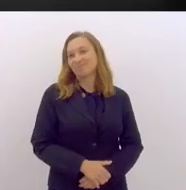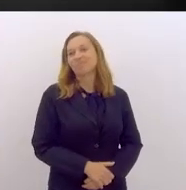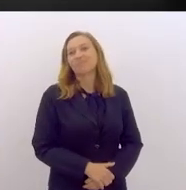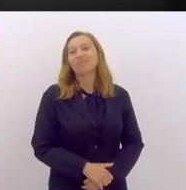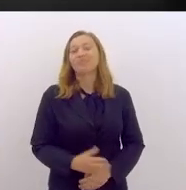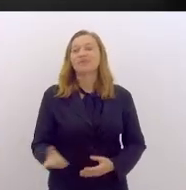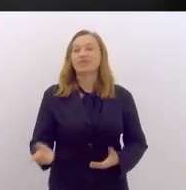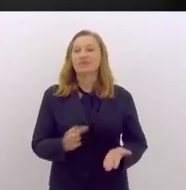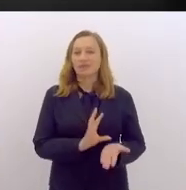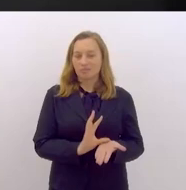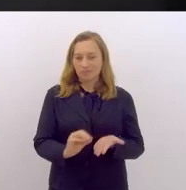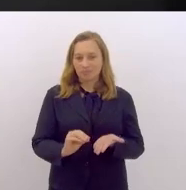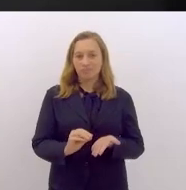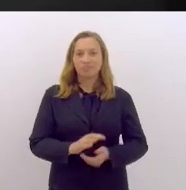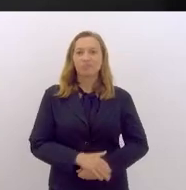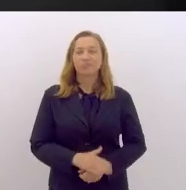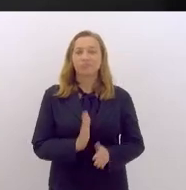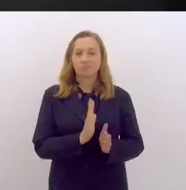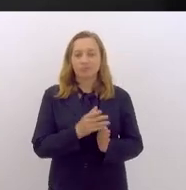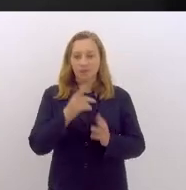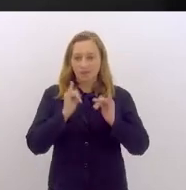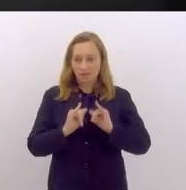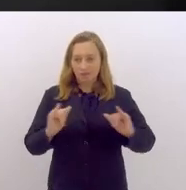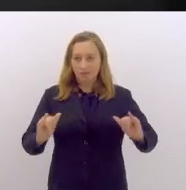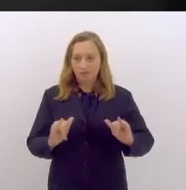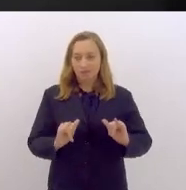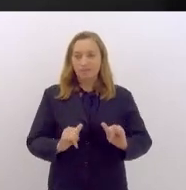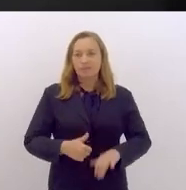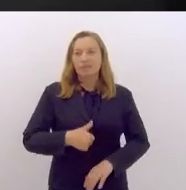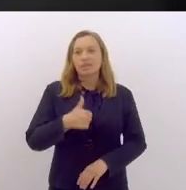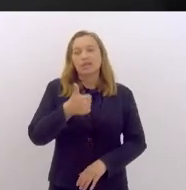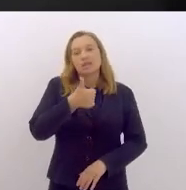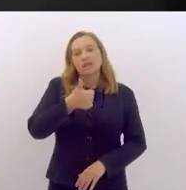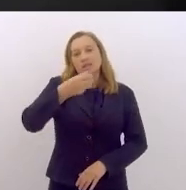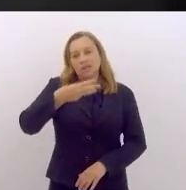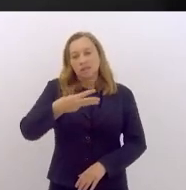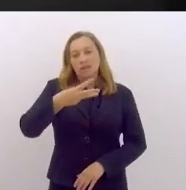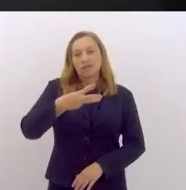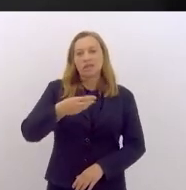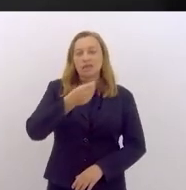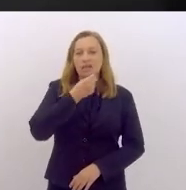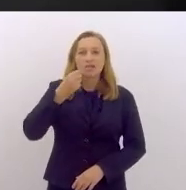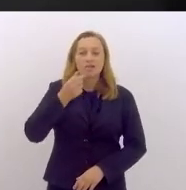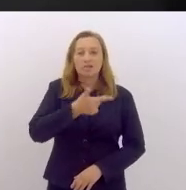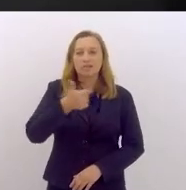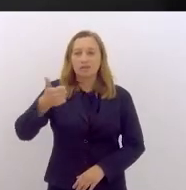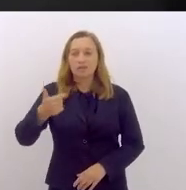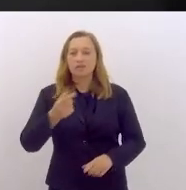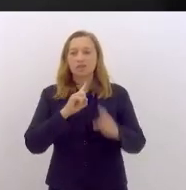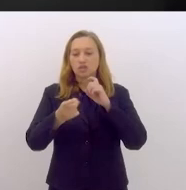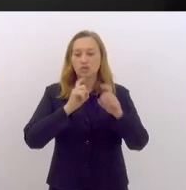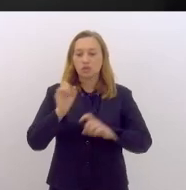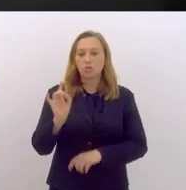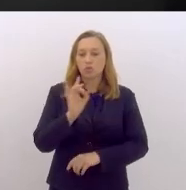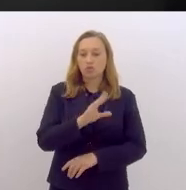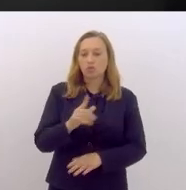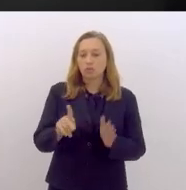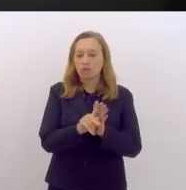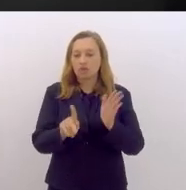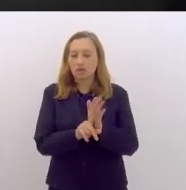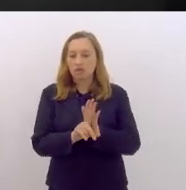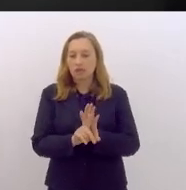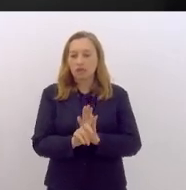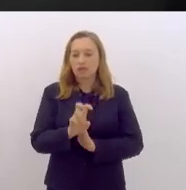Vamos à pauta. Anuncio, sessão ordinária, dia 13 de setembro de 2022, em regime de urgência, em discussão única, projeto de